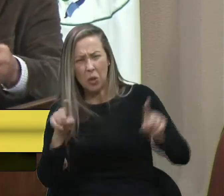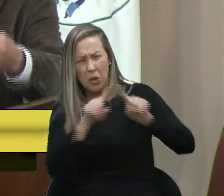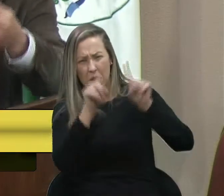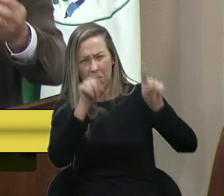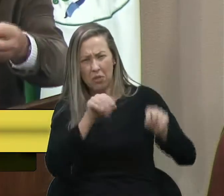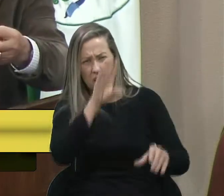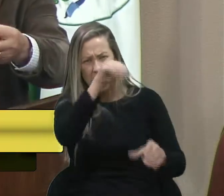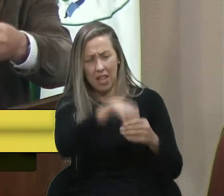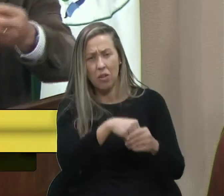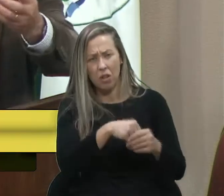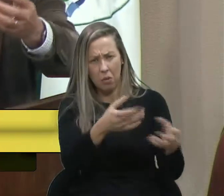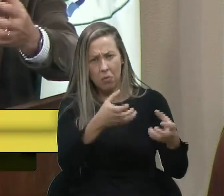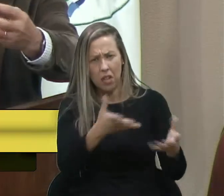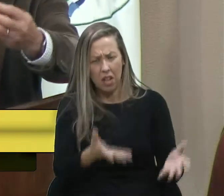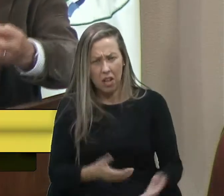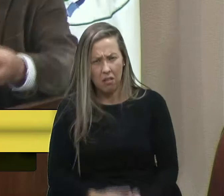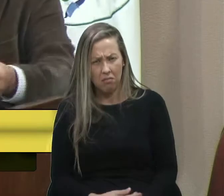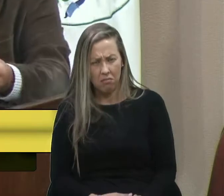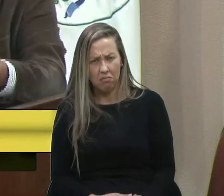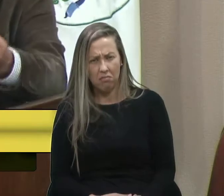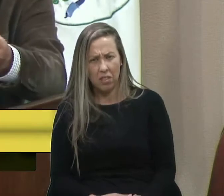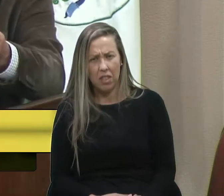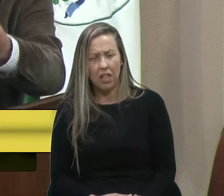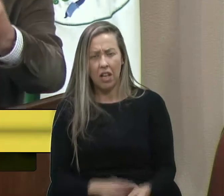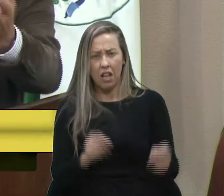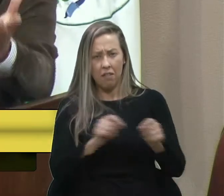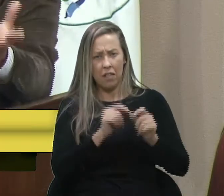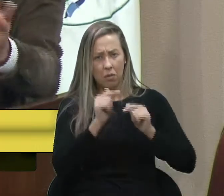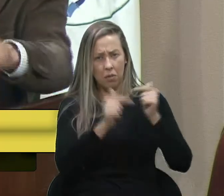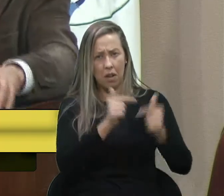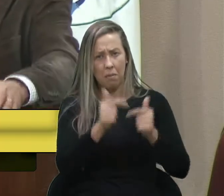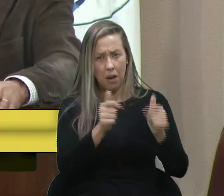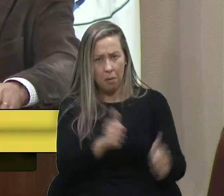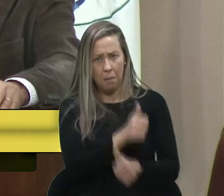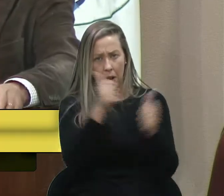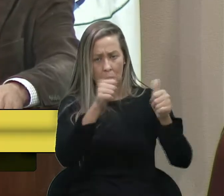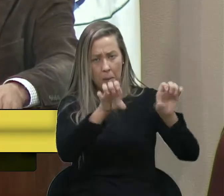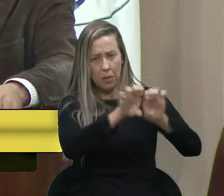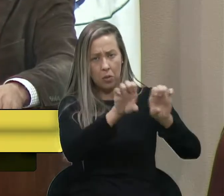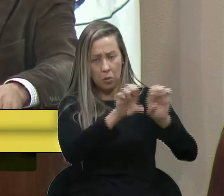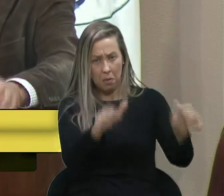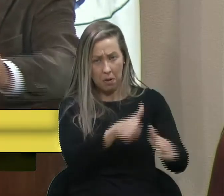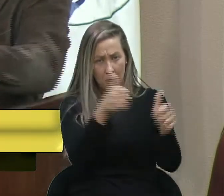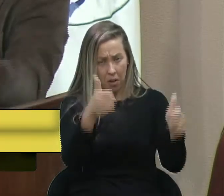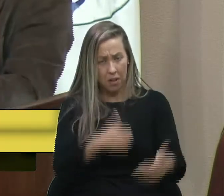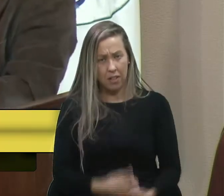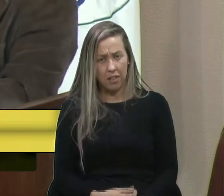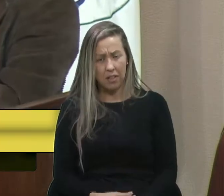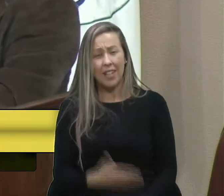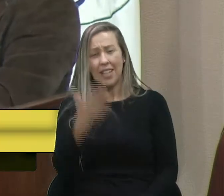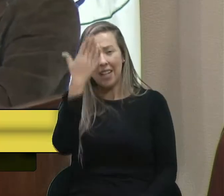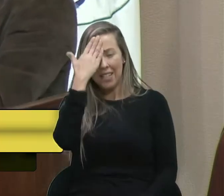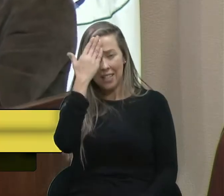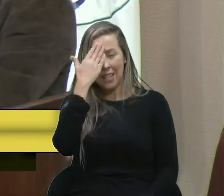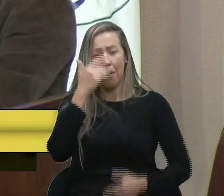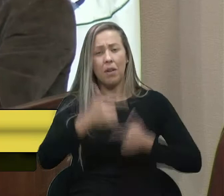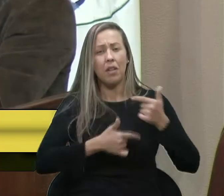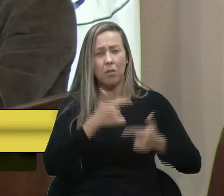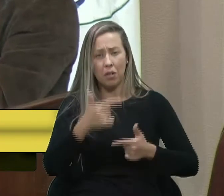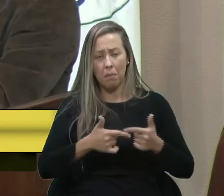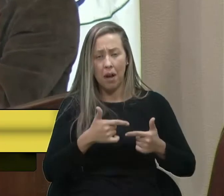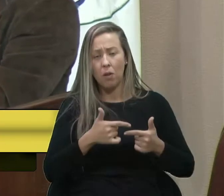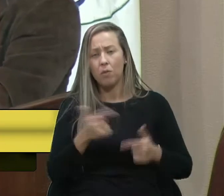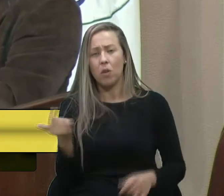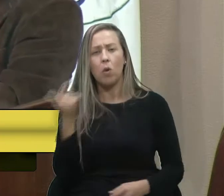não gostariam de fazer um trabalho melhor, tendo uma infraestrutura melhor? Eles sabem que aquele trabalho que tu não